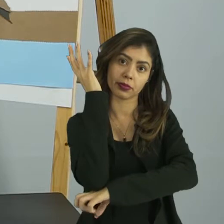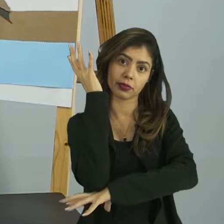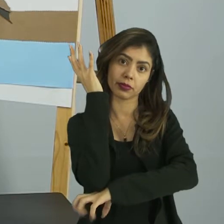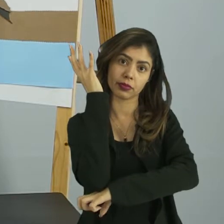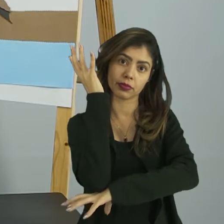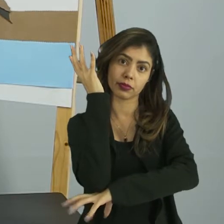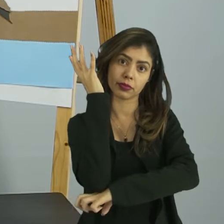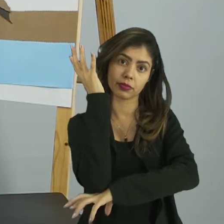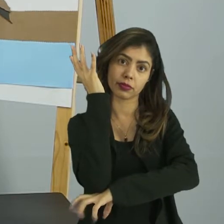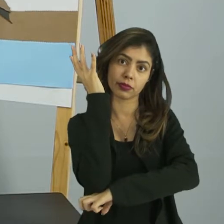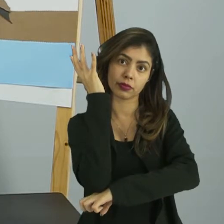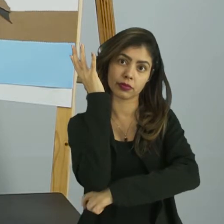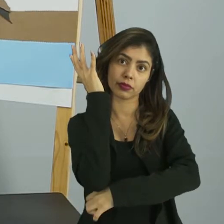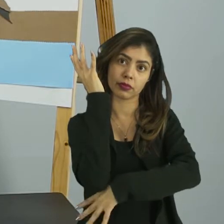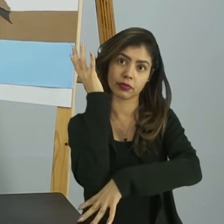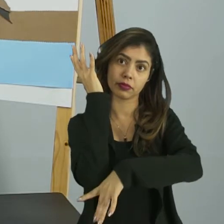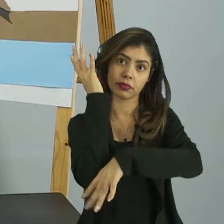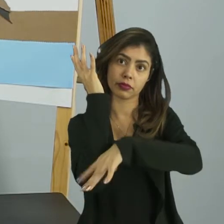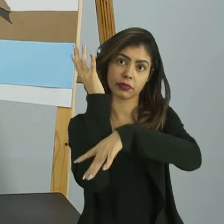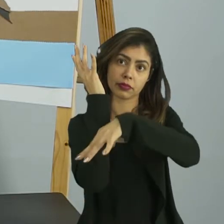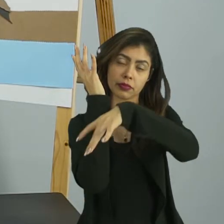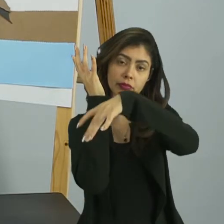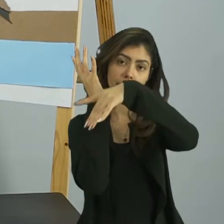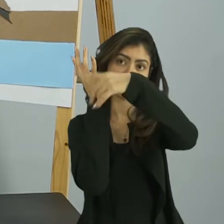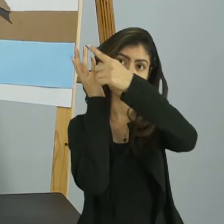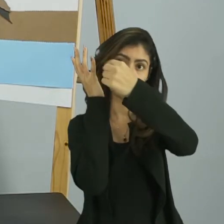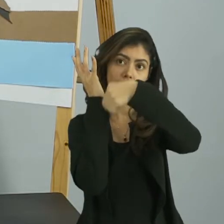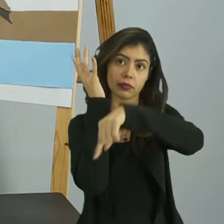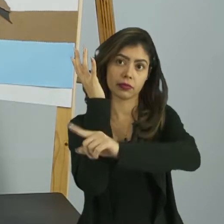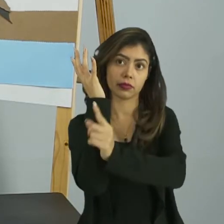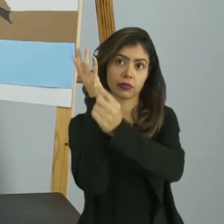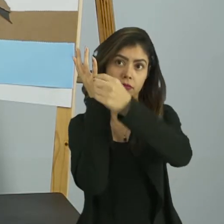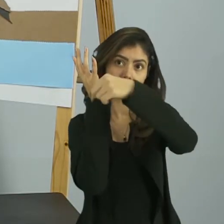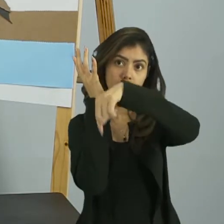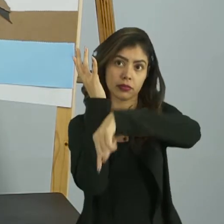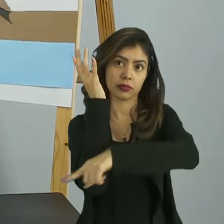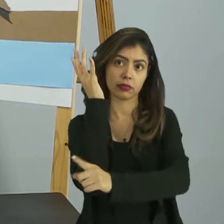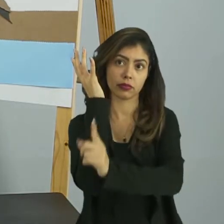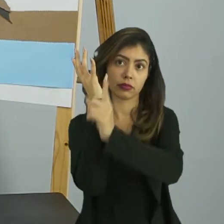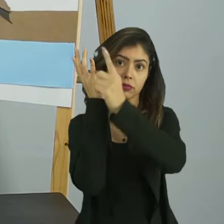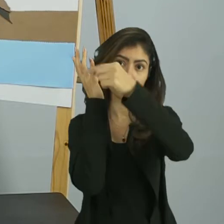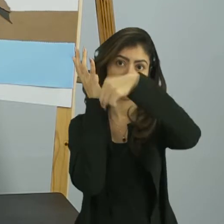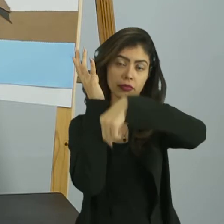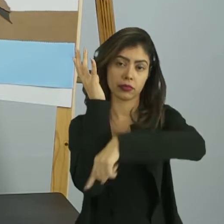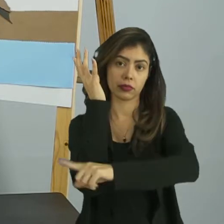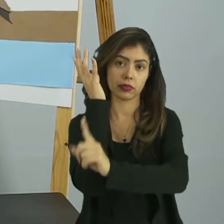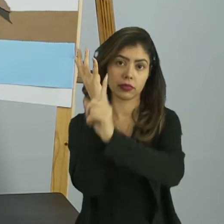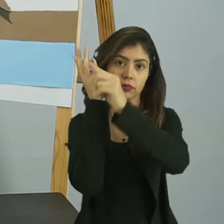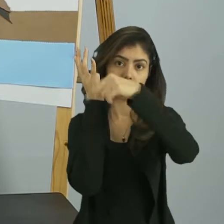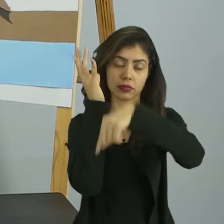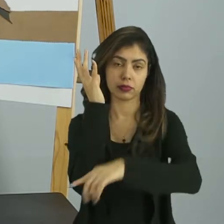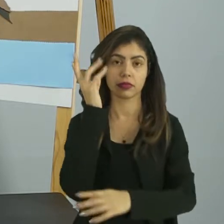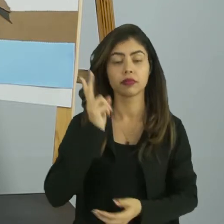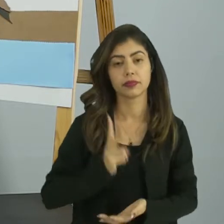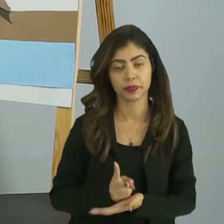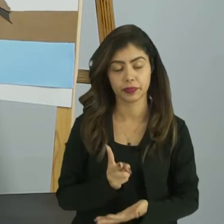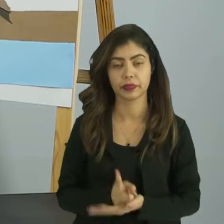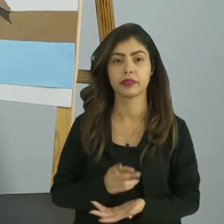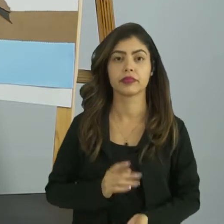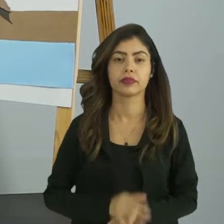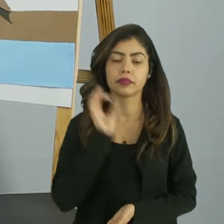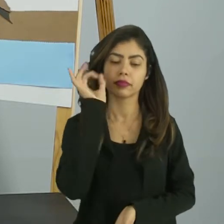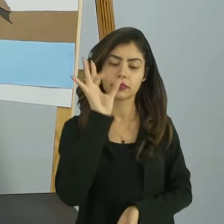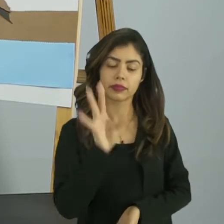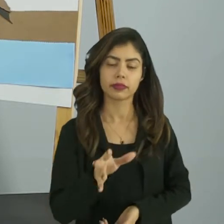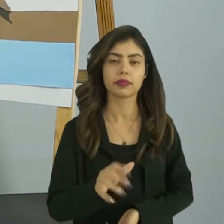toda e nutrindo a planta. Ou seja, ela fica completamente hidratada. E a cada vez